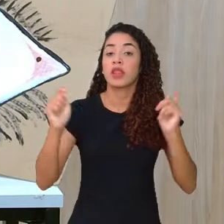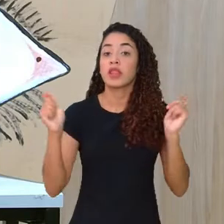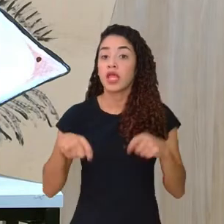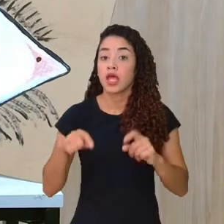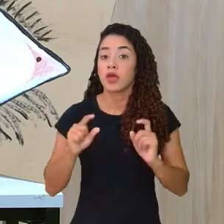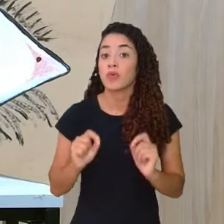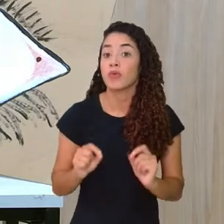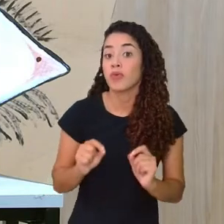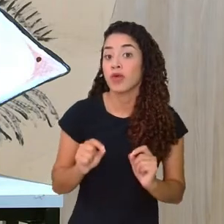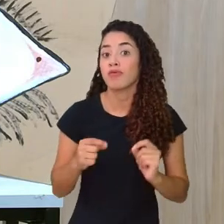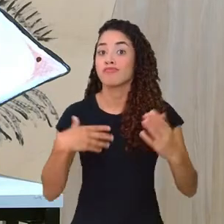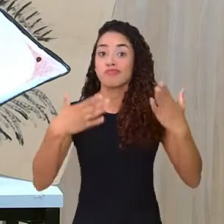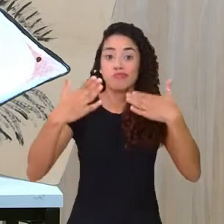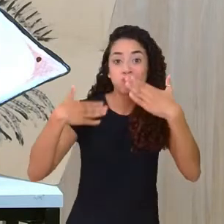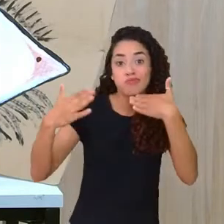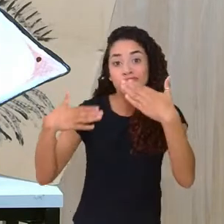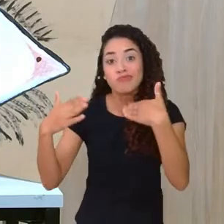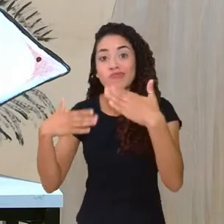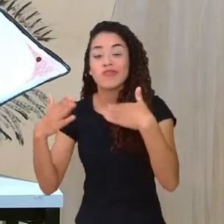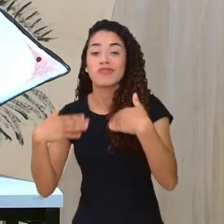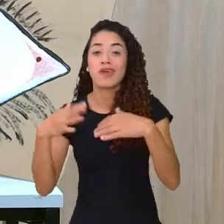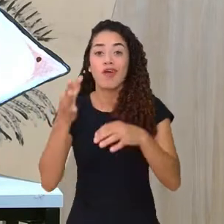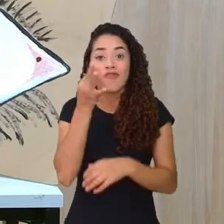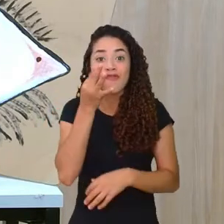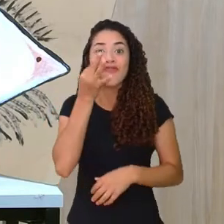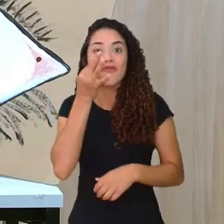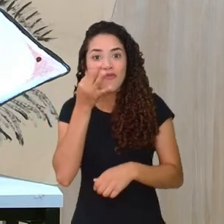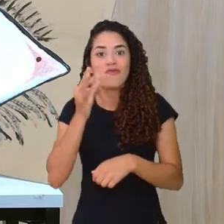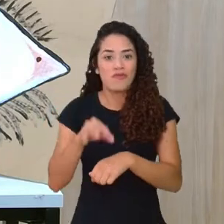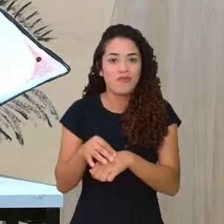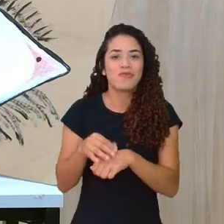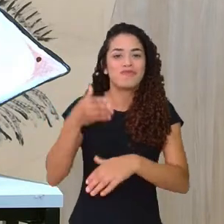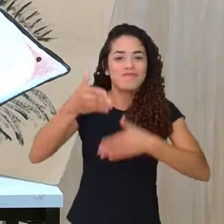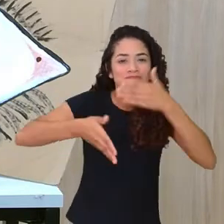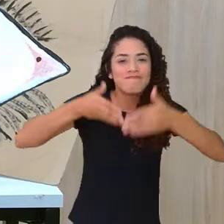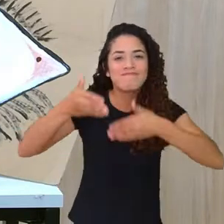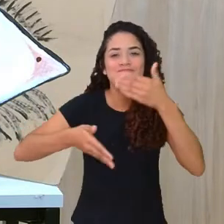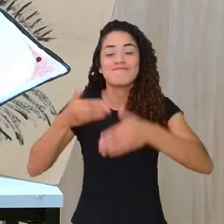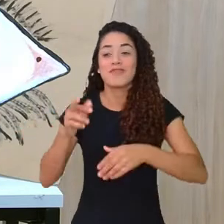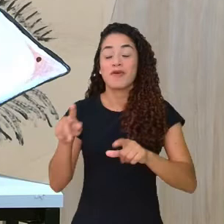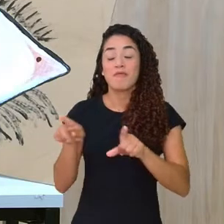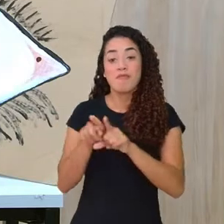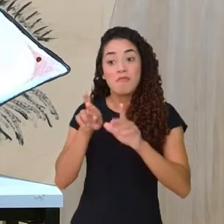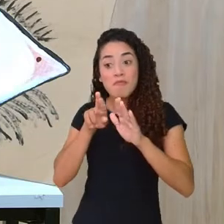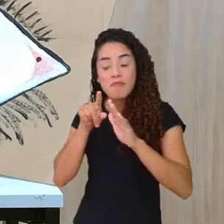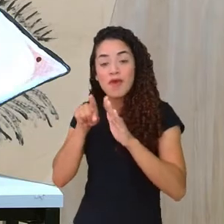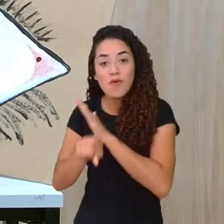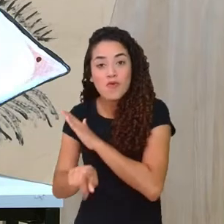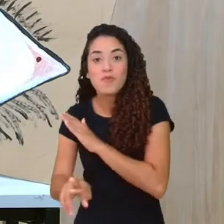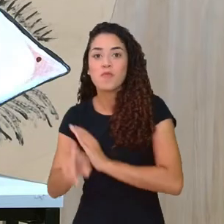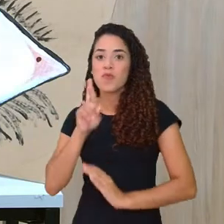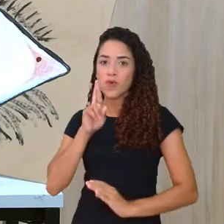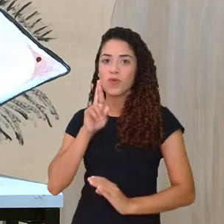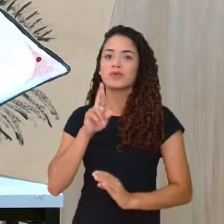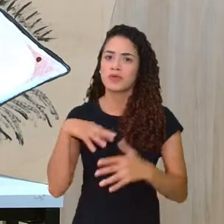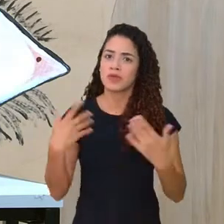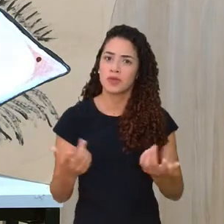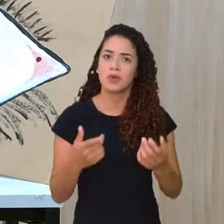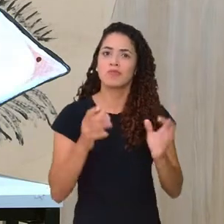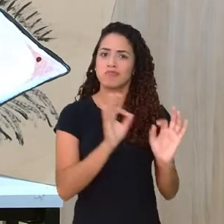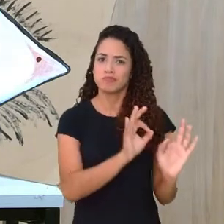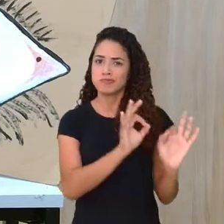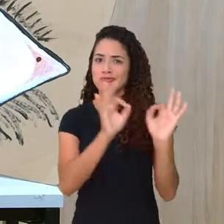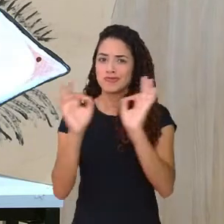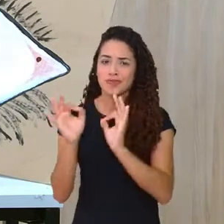poder, né, conversar conosco ao vivo, responder nossos questionamentos, fazer perguntas também. Então, vamos levar a sério